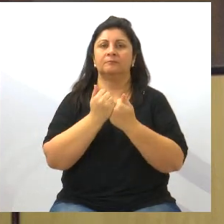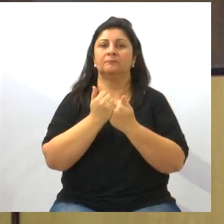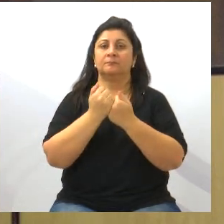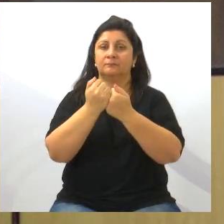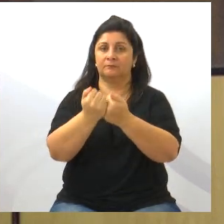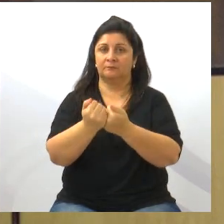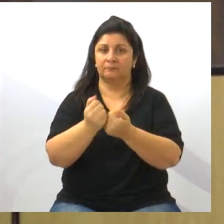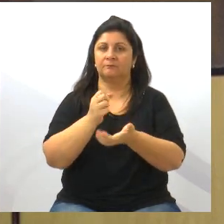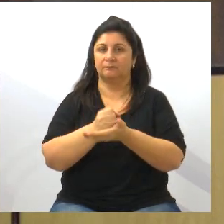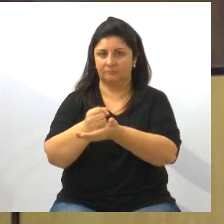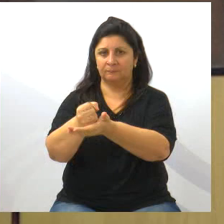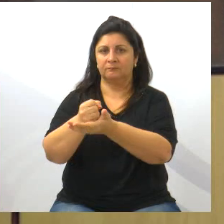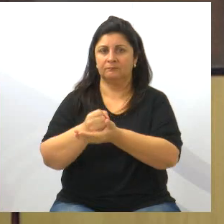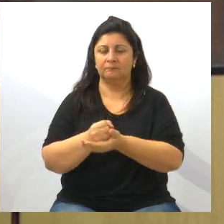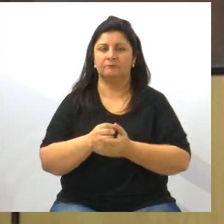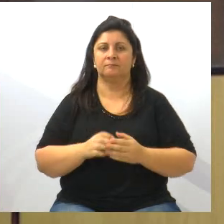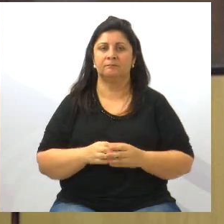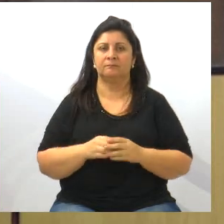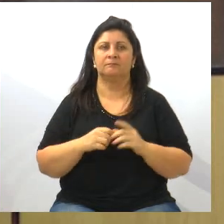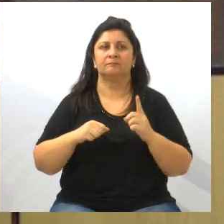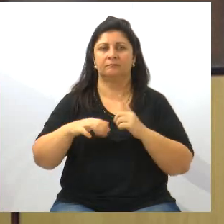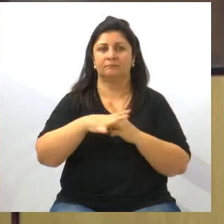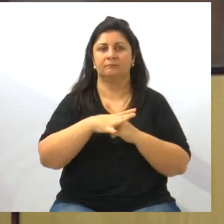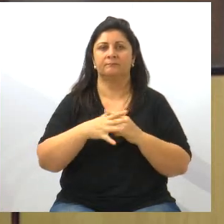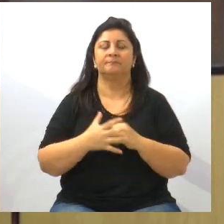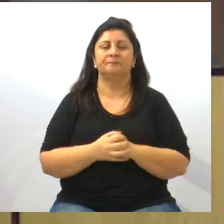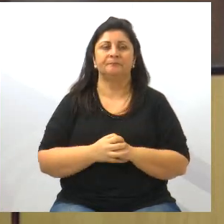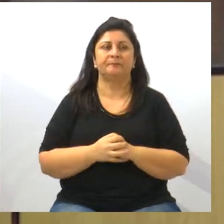a serviço da comunidade.